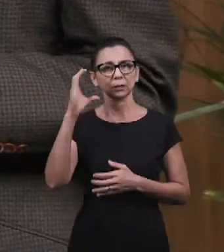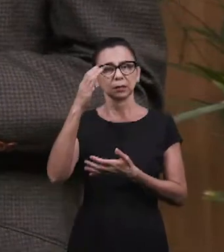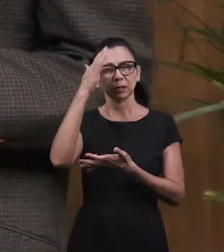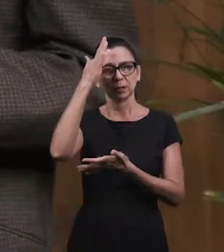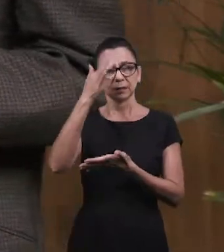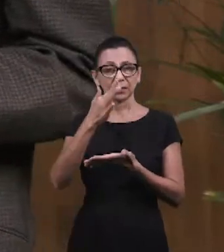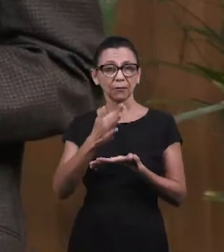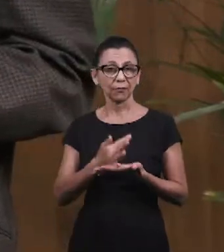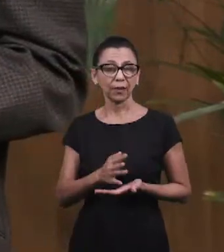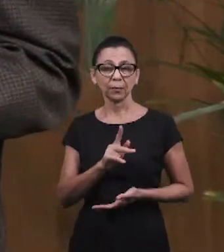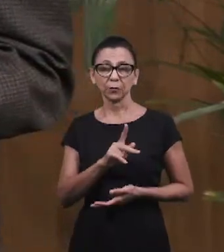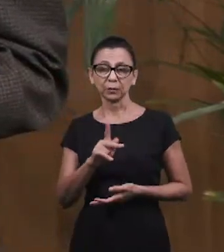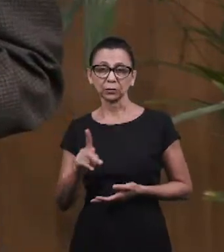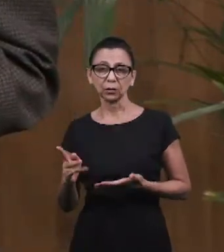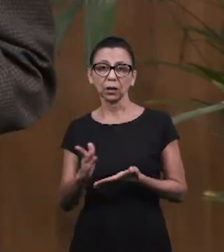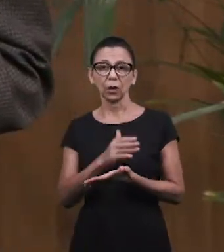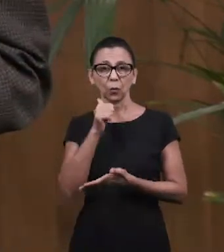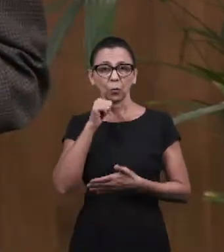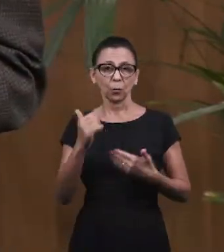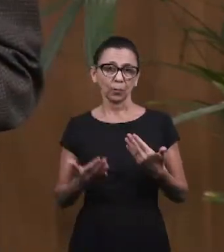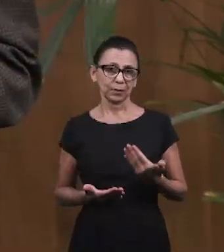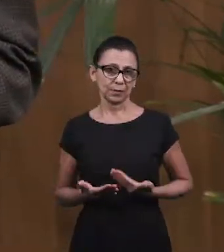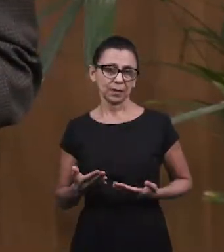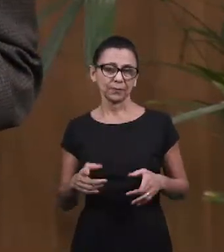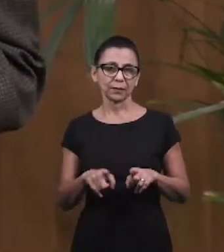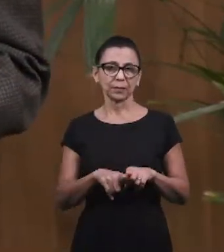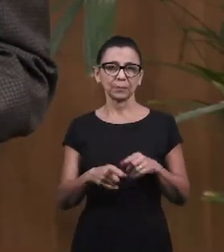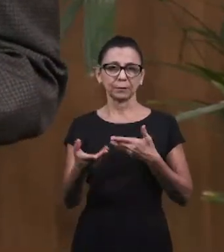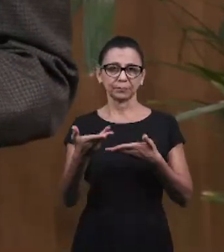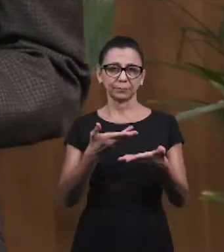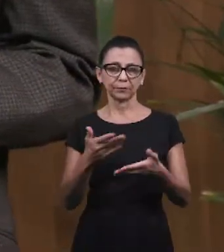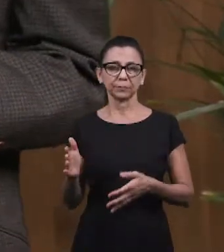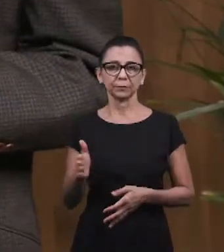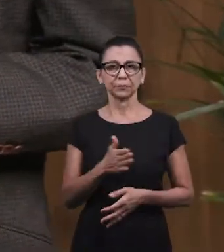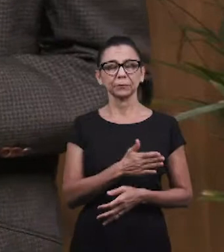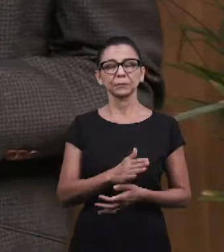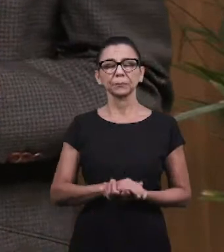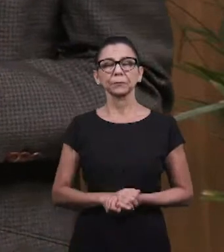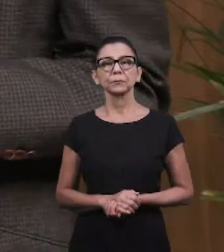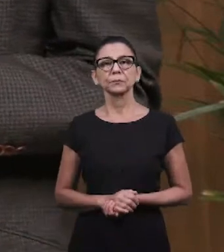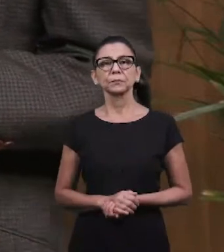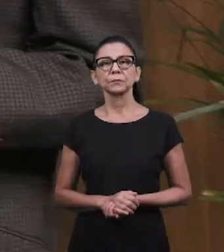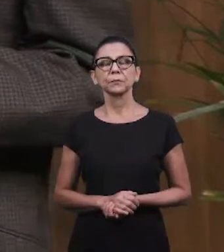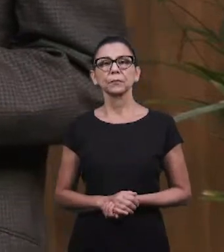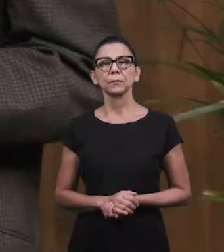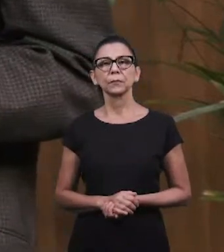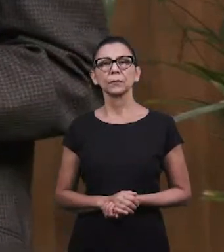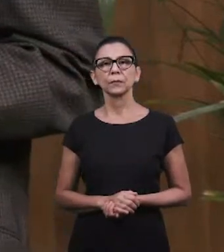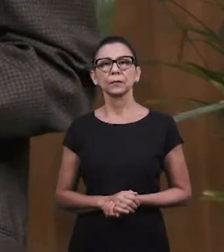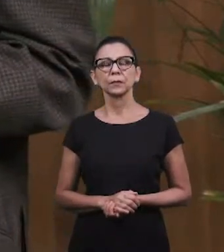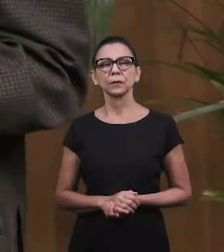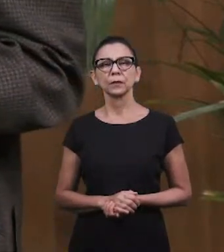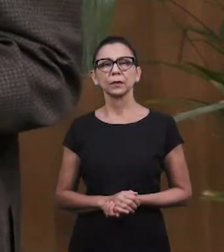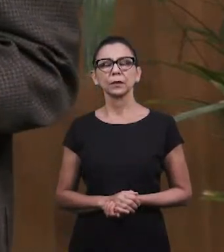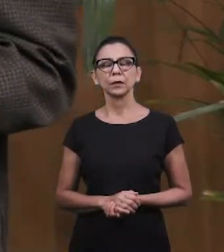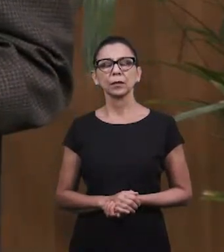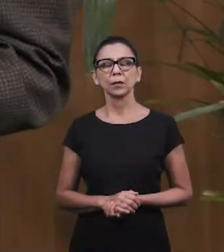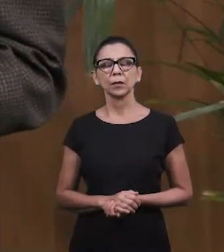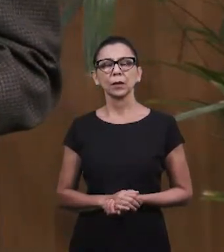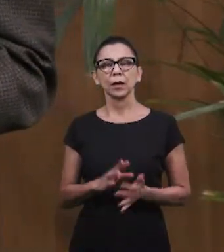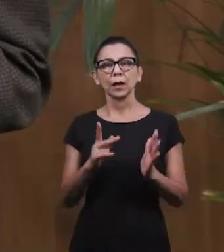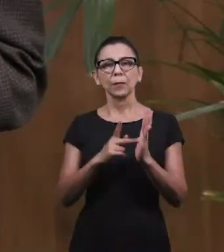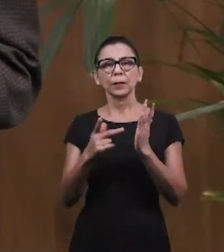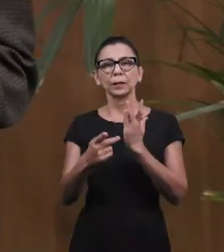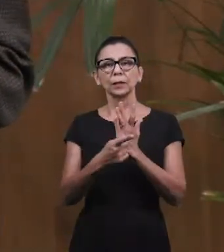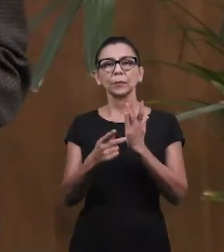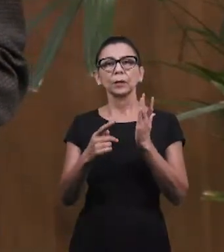jovens. Também algumas senhoras enviaram respostas. Primeira pergunta, quantos convites estão mencionados